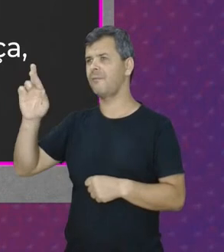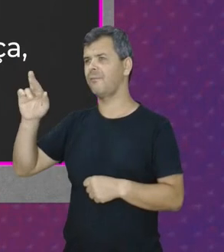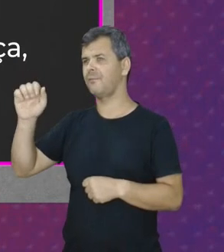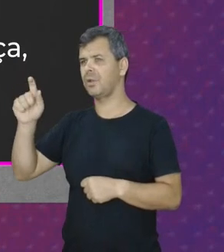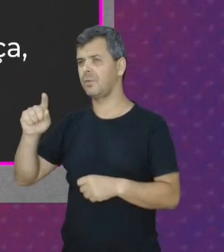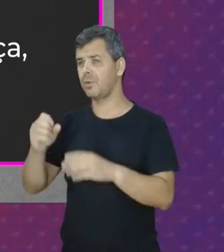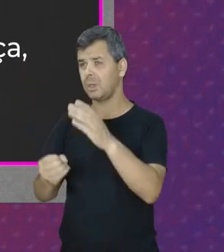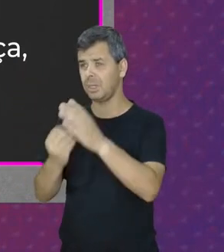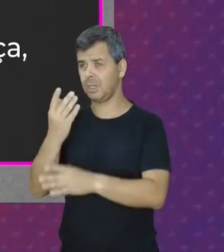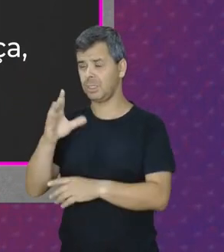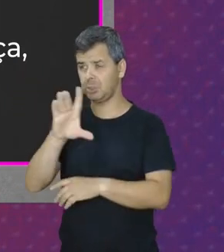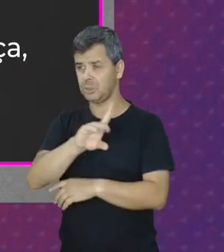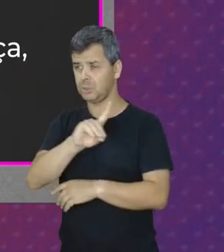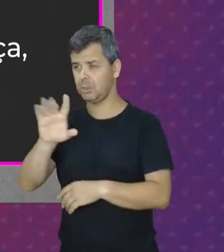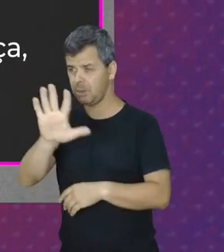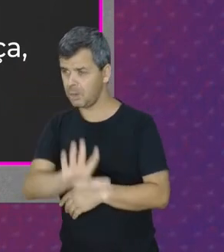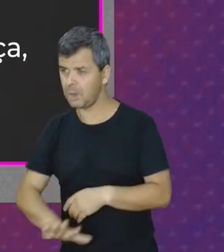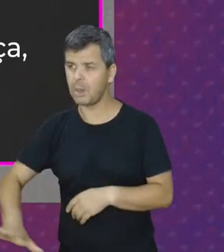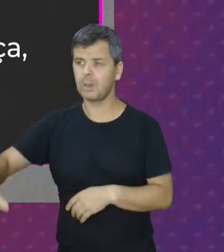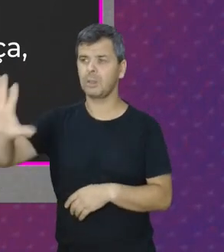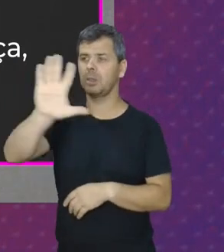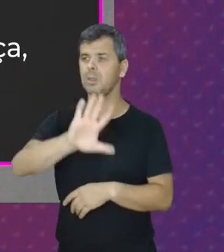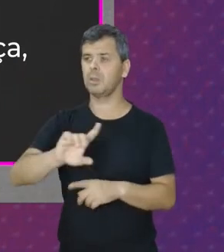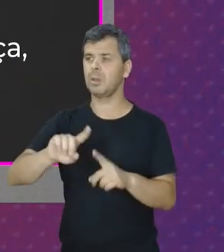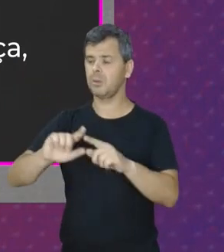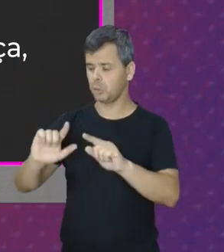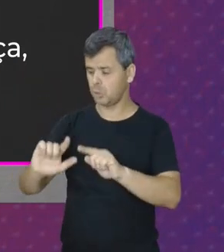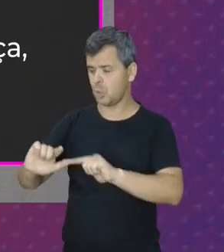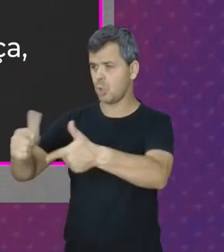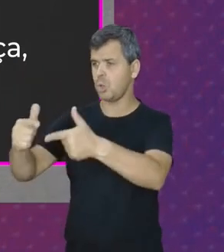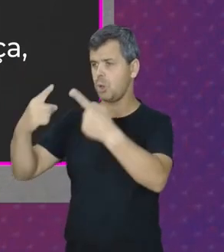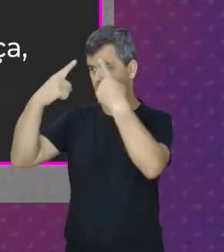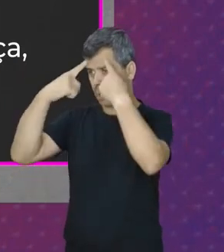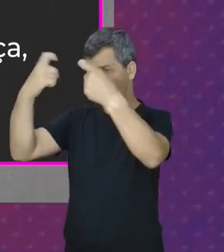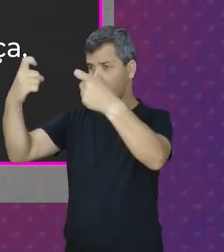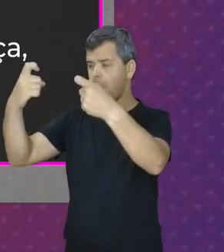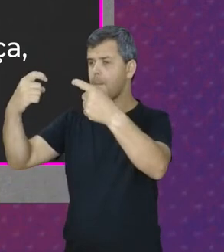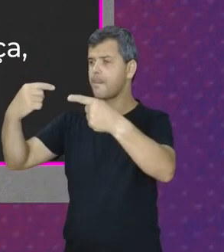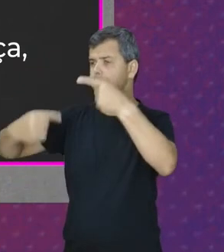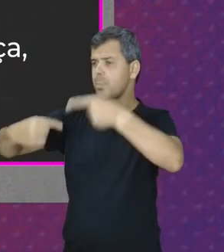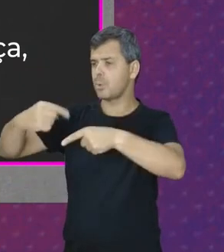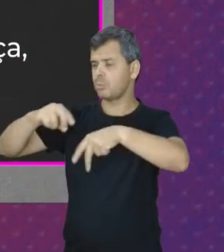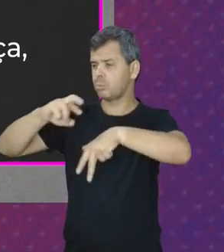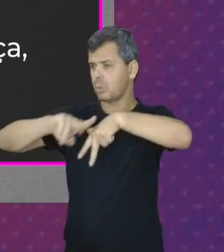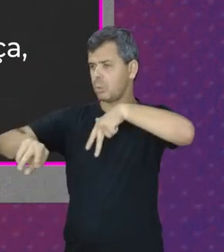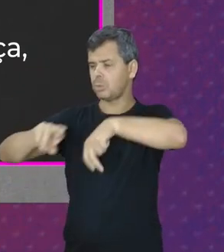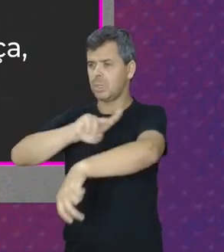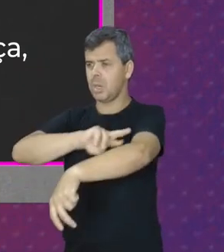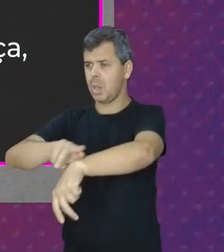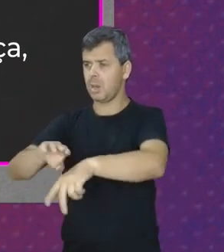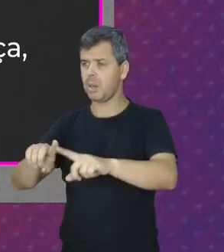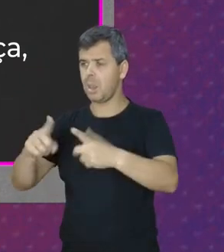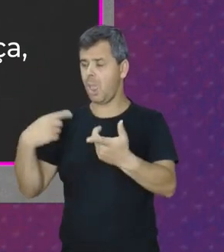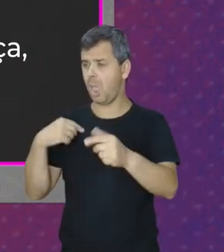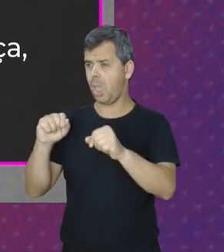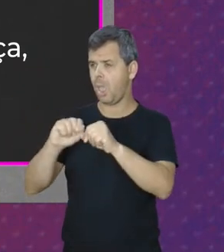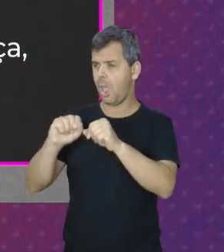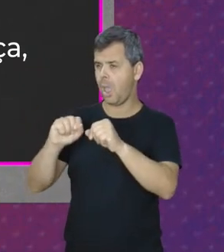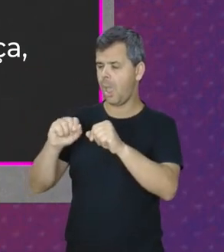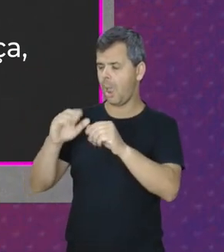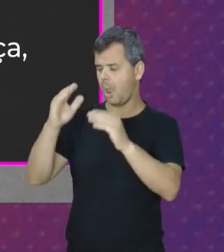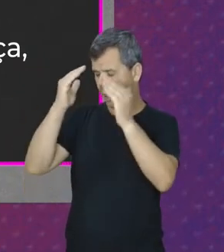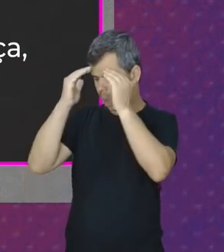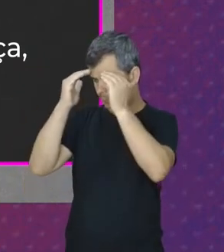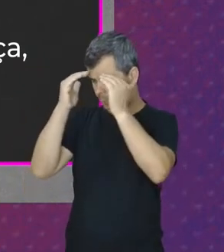foi instituído como Dia Nacional Marielle Franco de Enfrentamento da Violência Política de Gênero e Raça. A medida honra